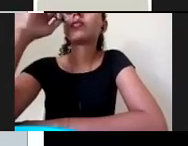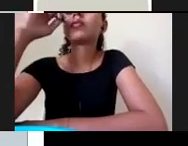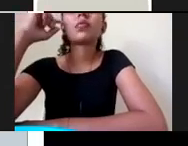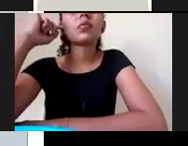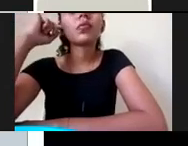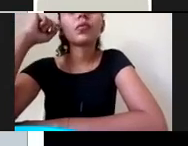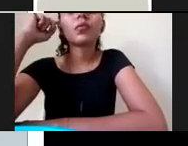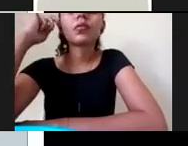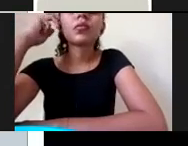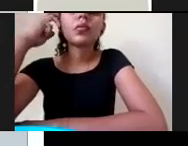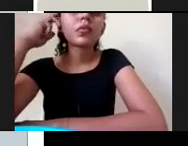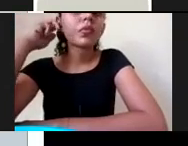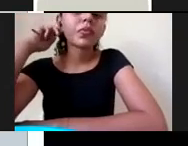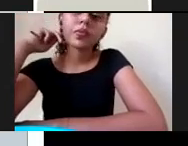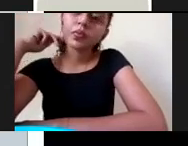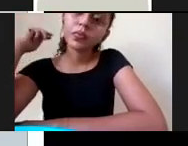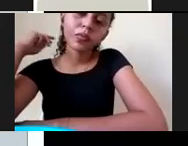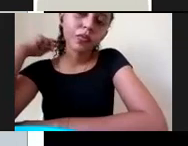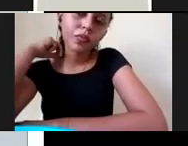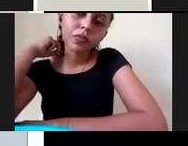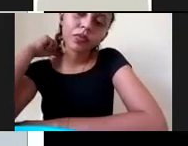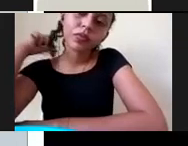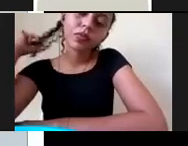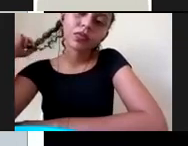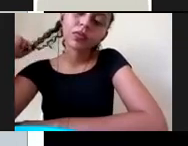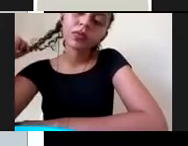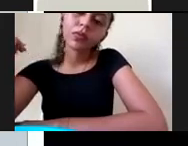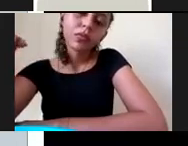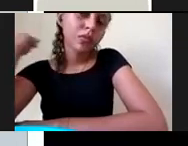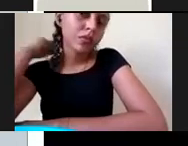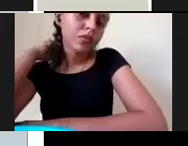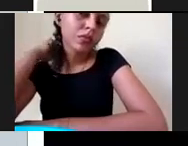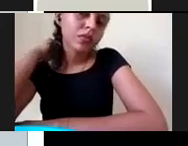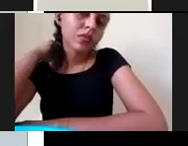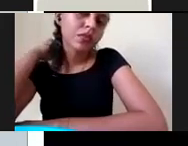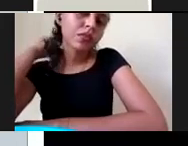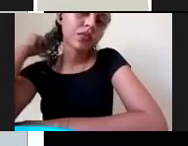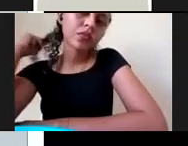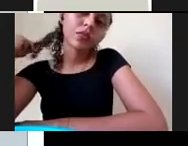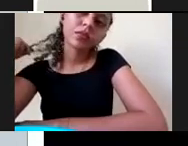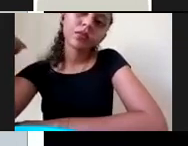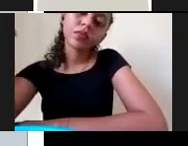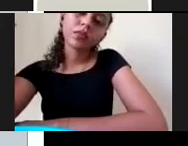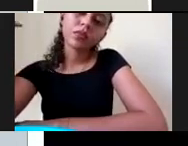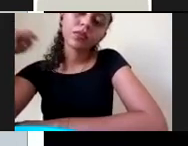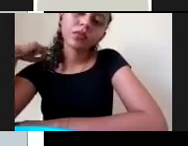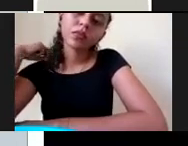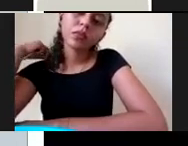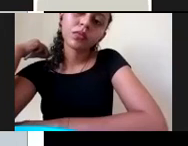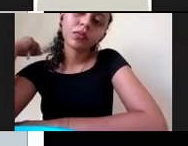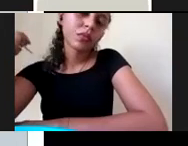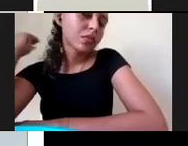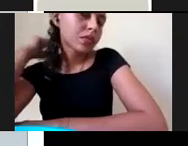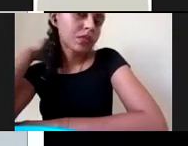a pupila se dilata. A pupila do olho do paciente, ela se dilata. E por que é importante eu saber?